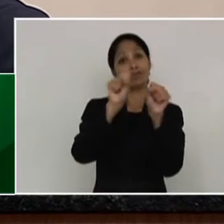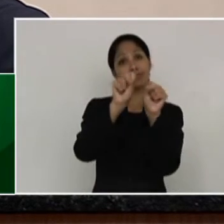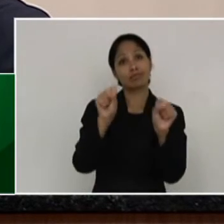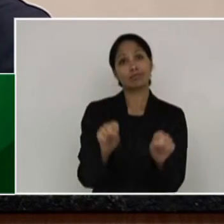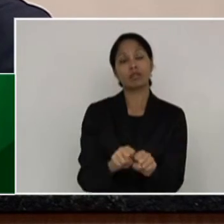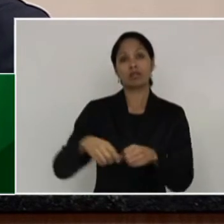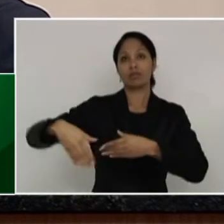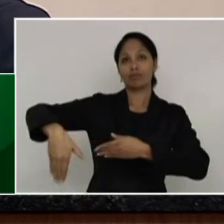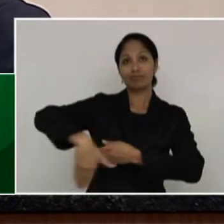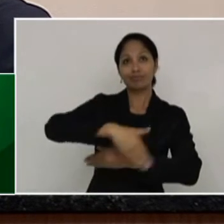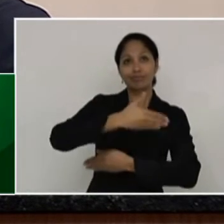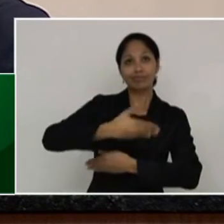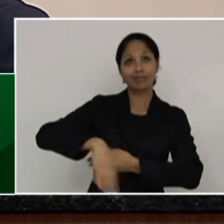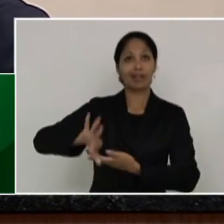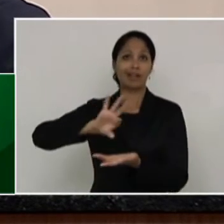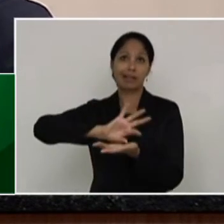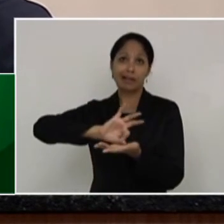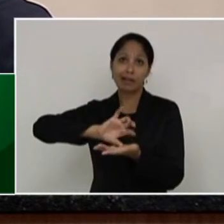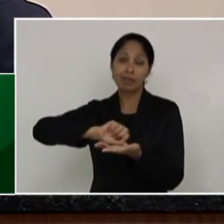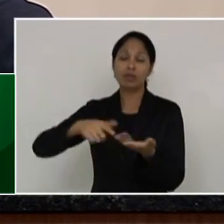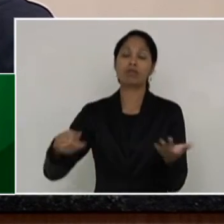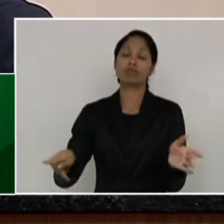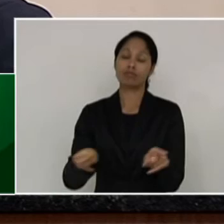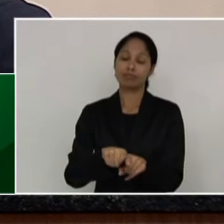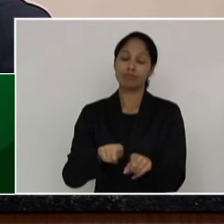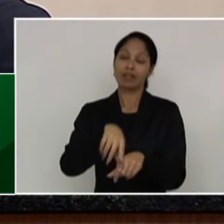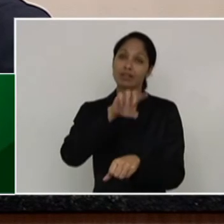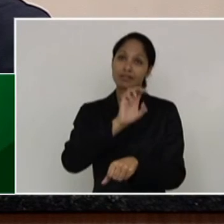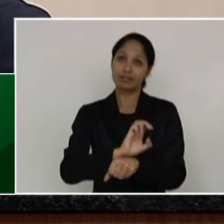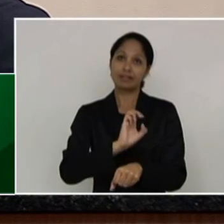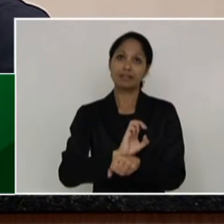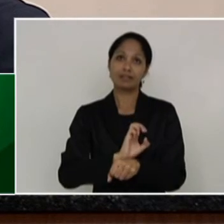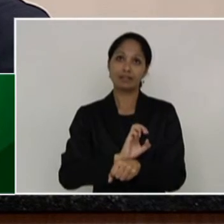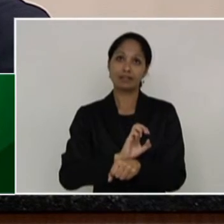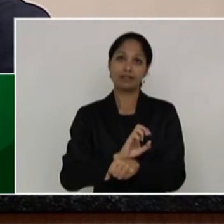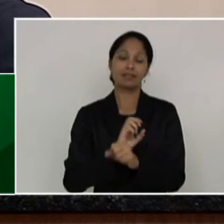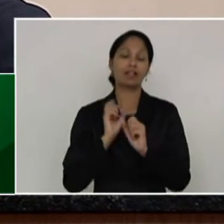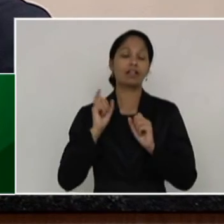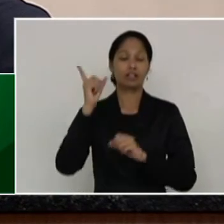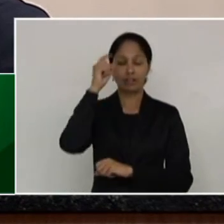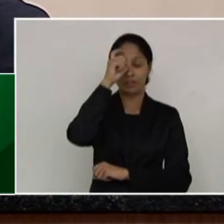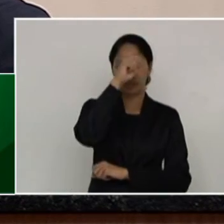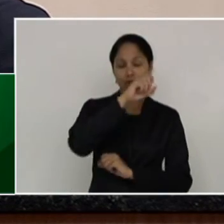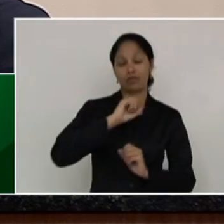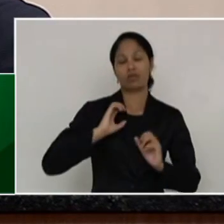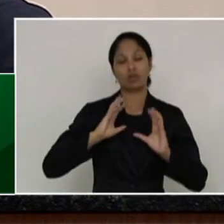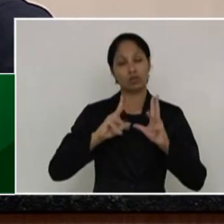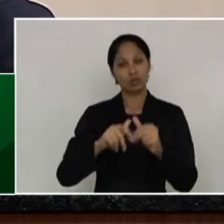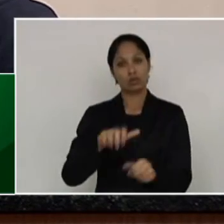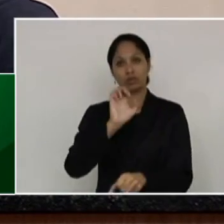a capitalização do estado que passa pelas mesmas dificuldades que todos os outros estados